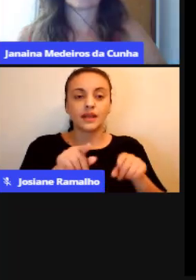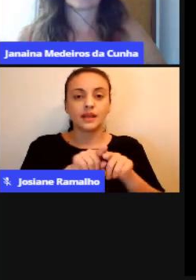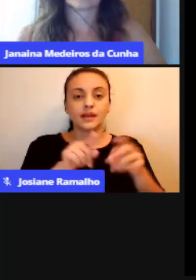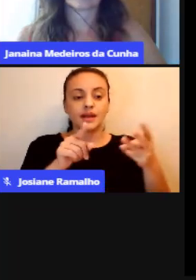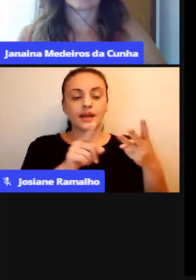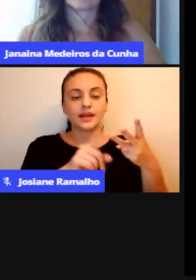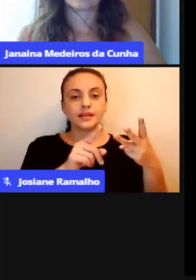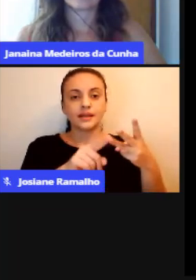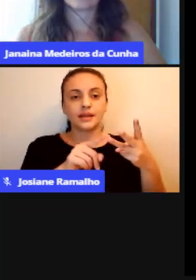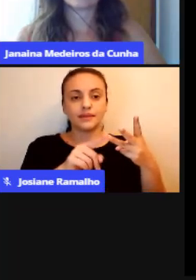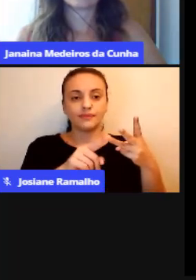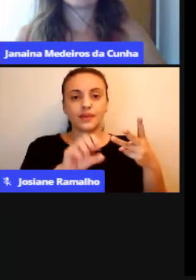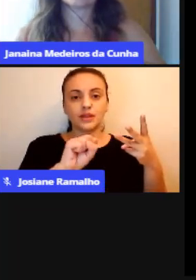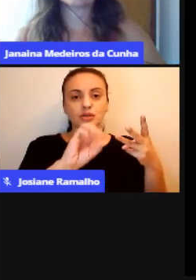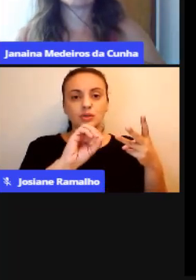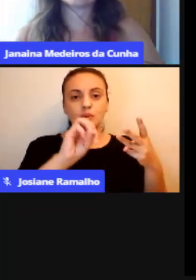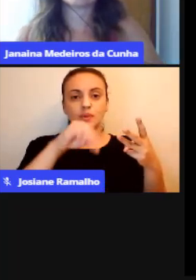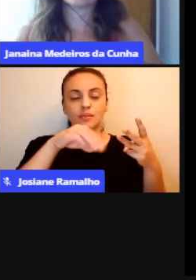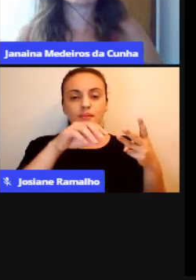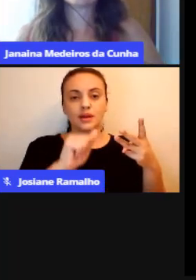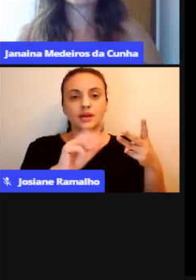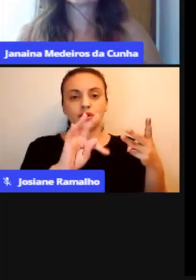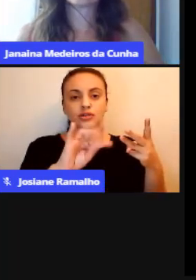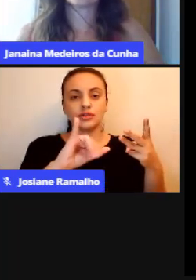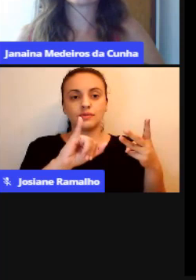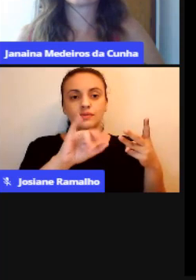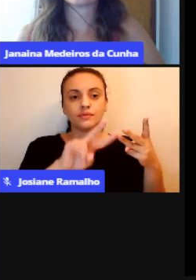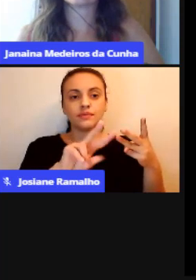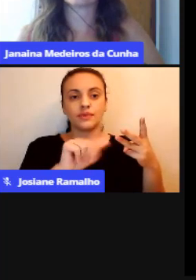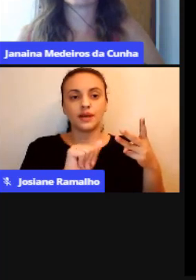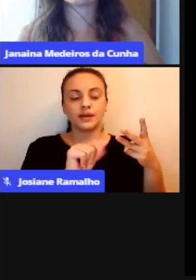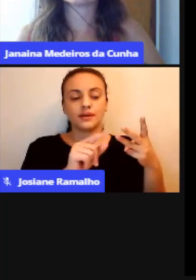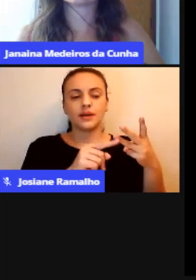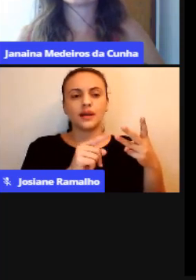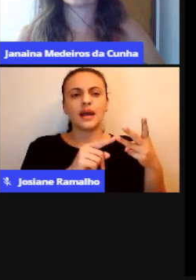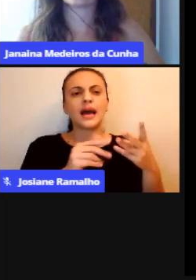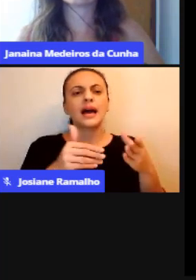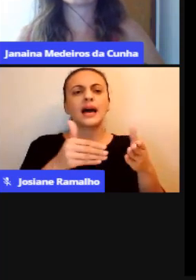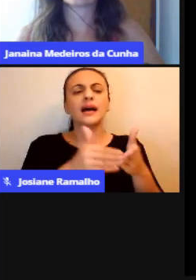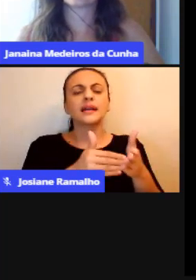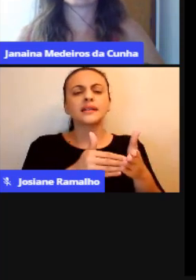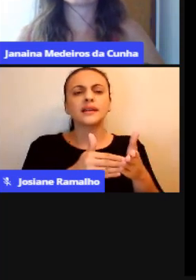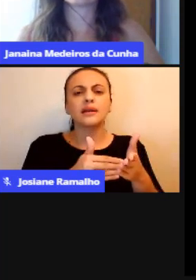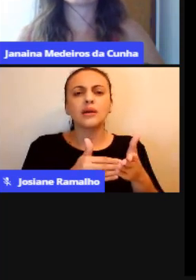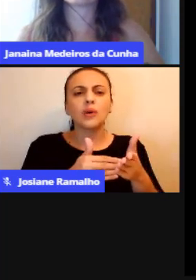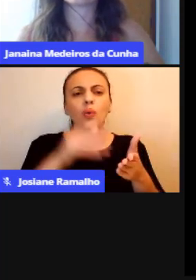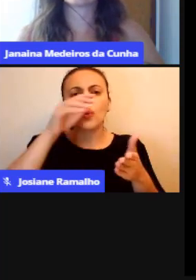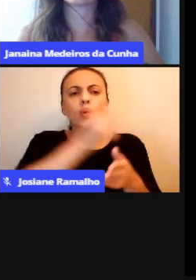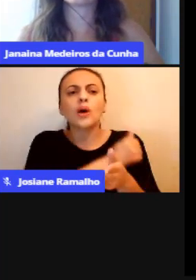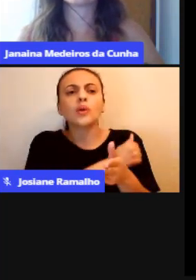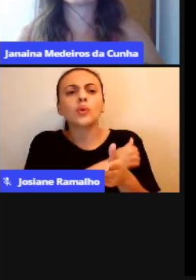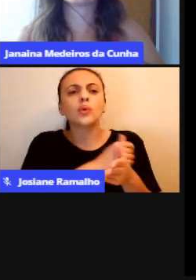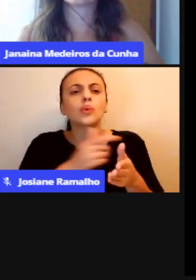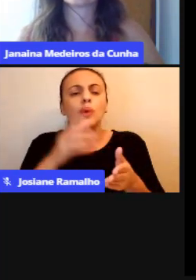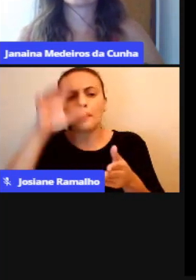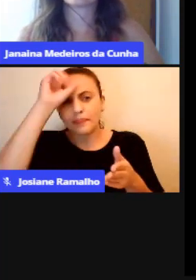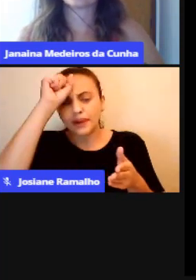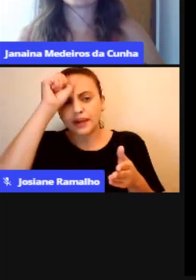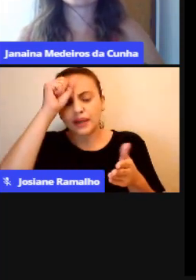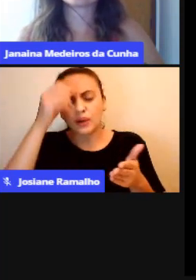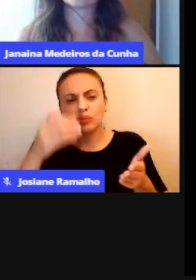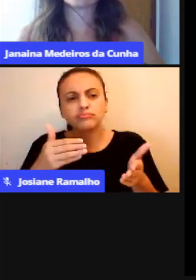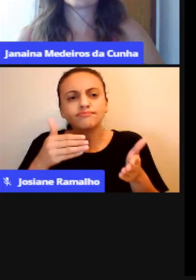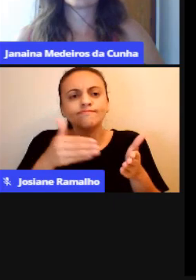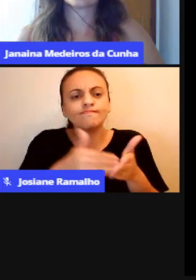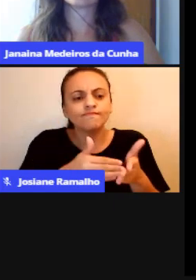somativa, né? Que até onde meu aluno aprendeu, né? Ali ele fala